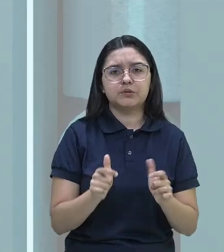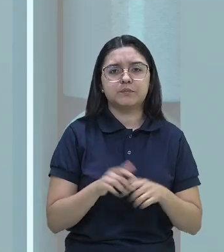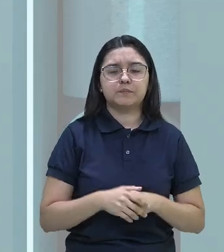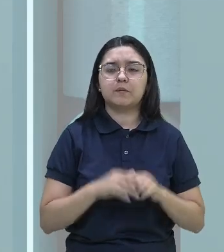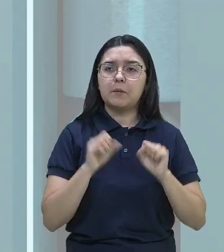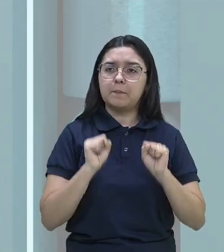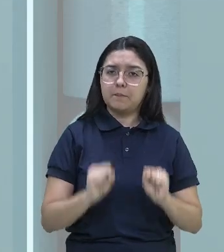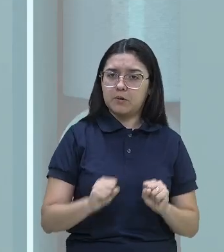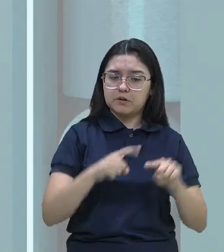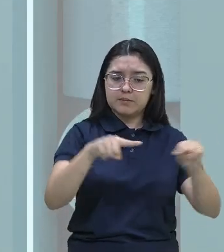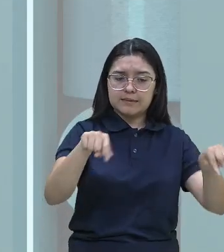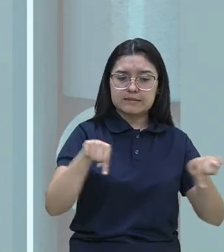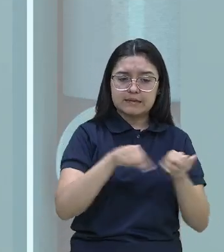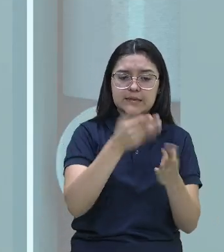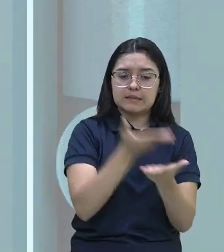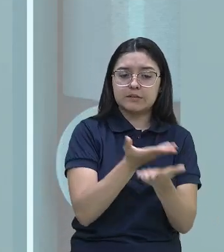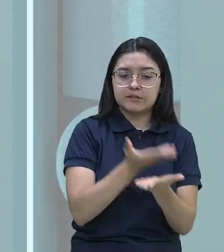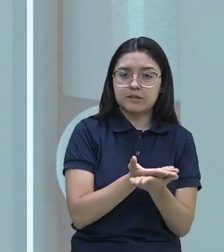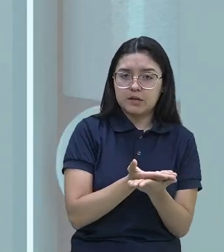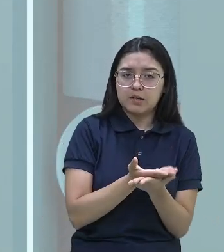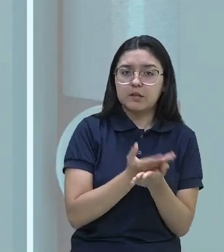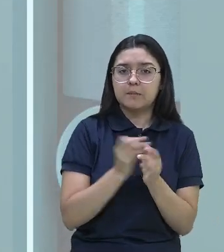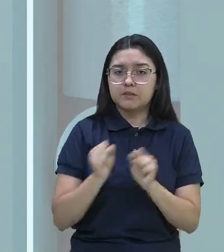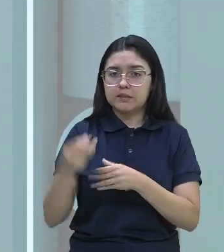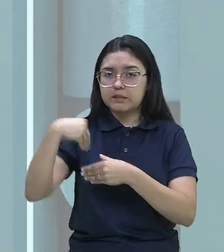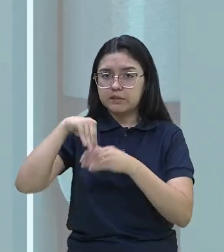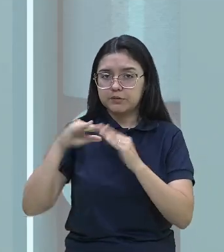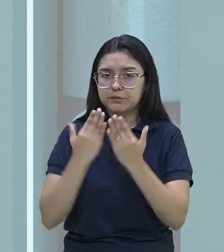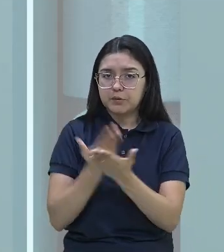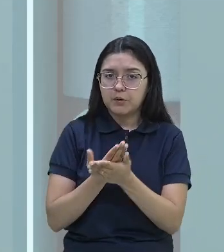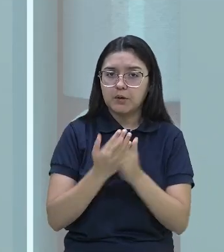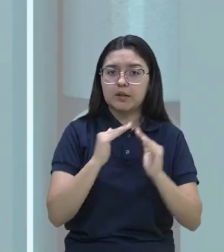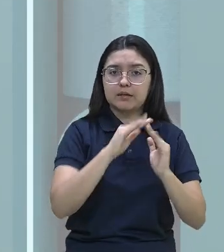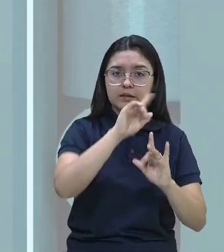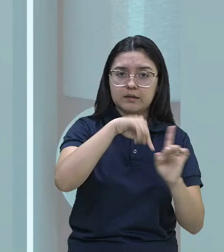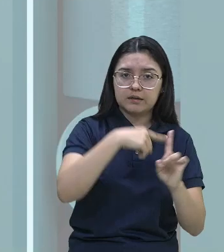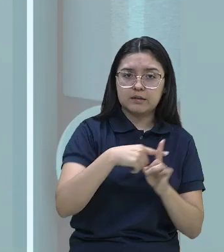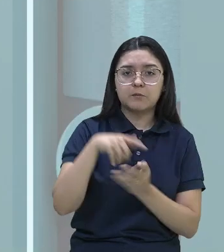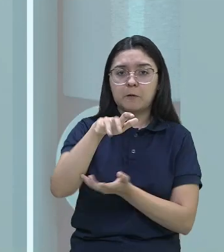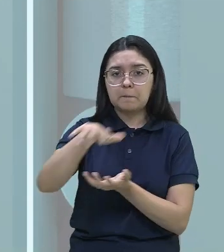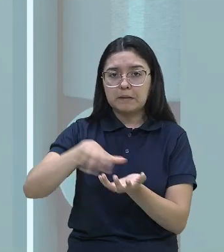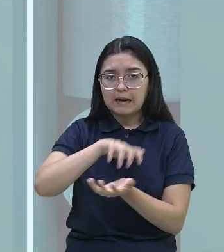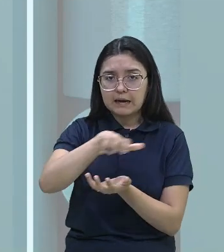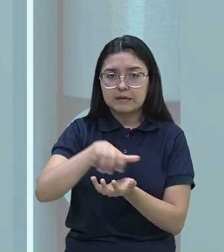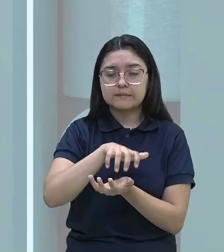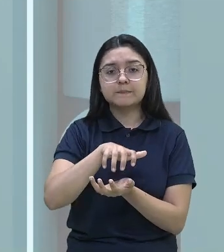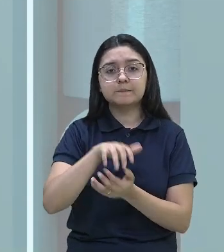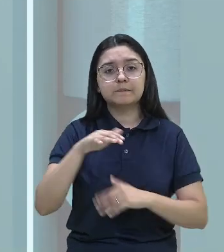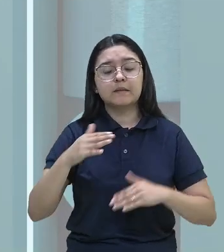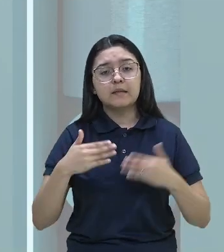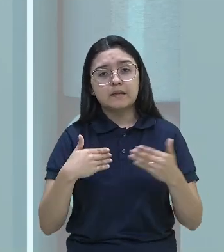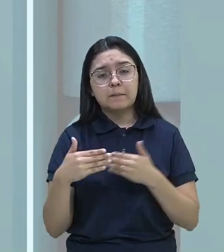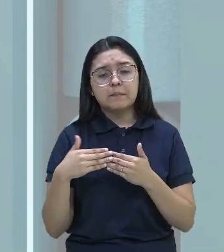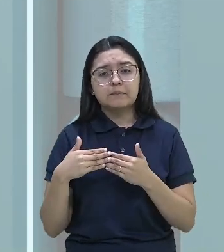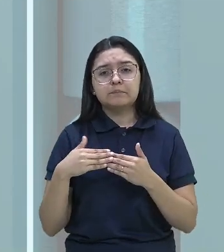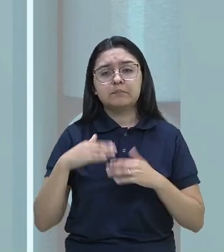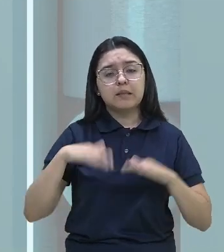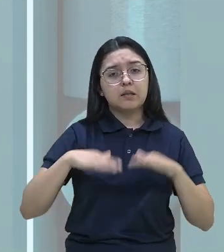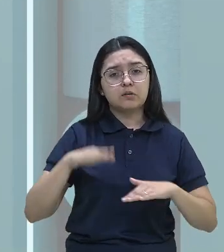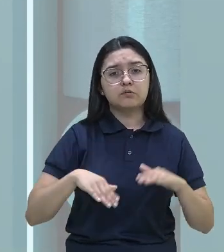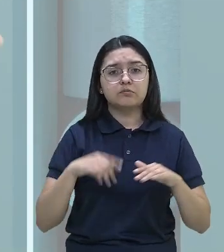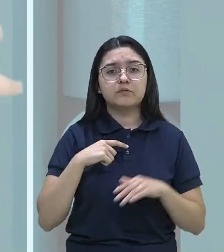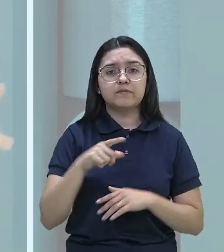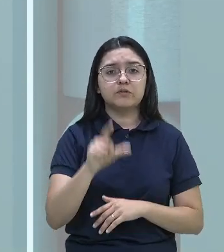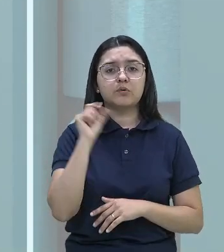ser numa sala de aula, pode ser na escola, pode ser numa igreja, pode ser numa praça. Dependendo de você delimitar aonde